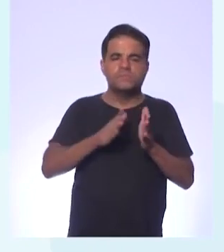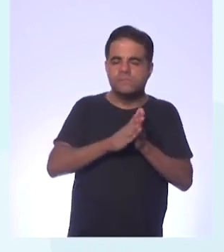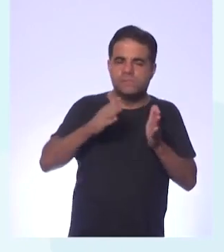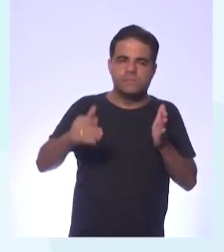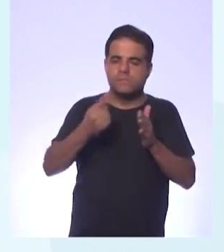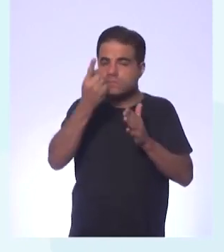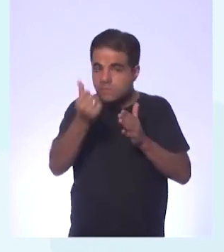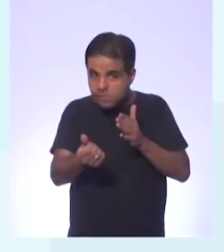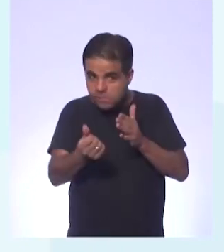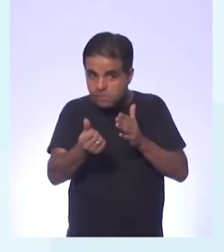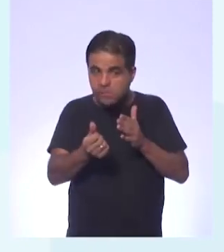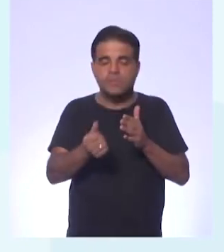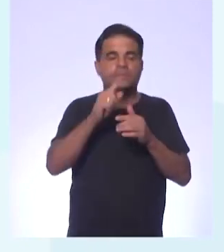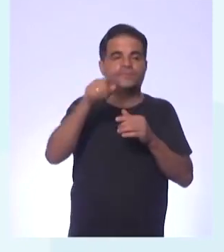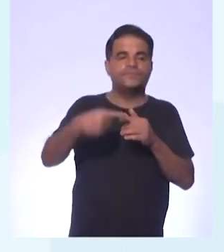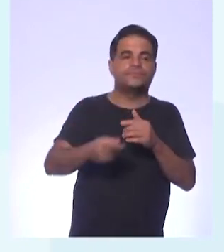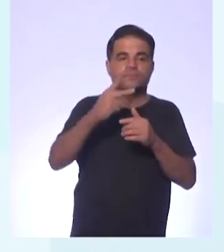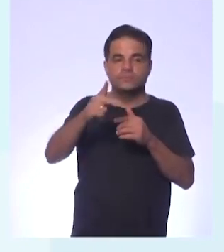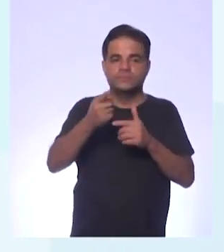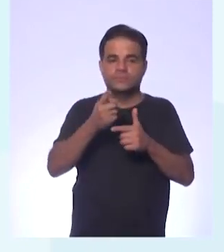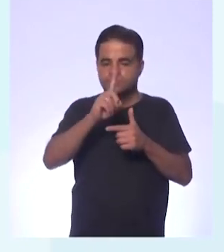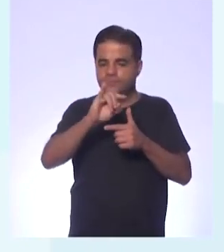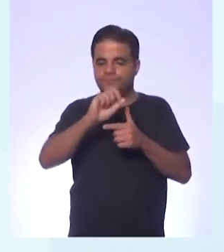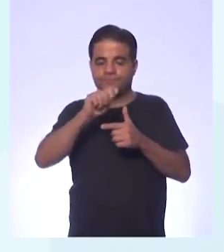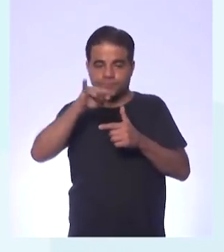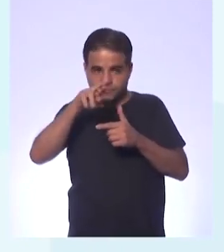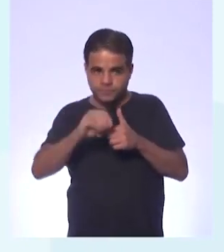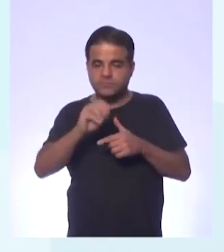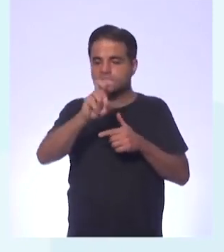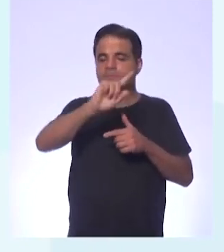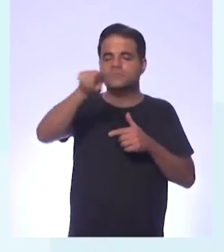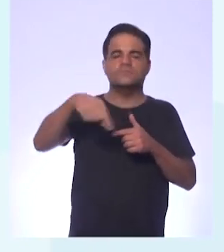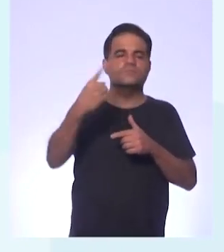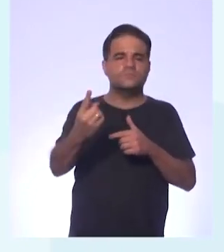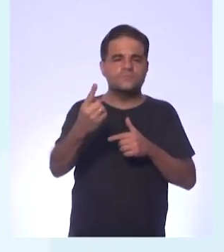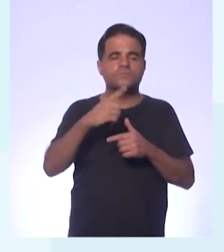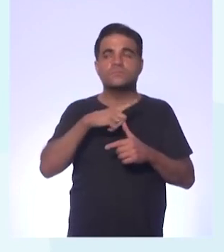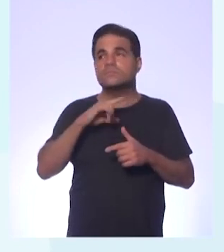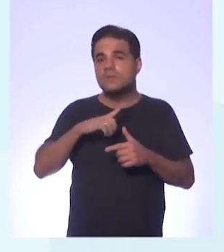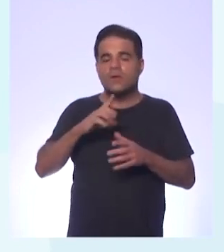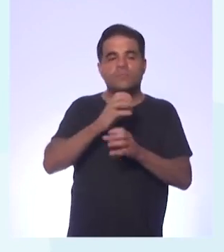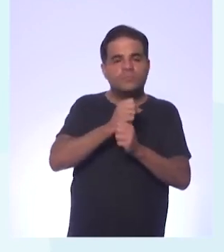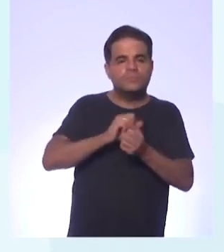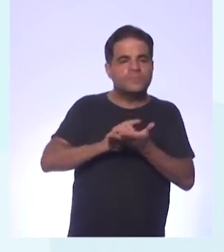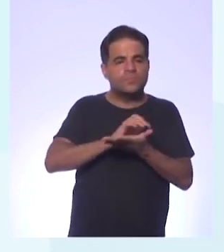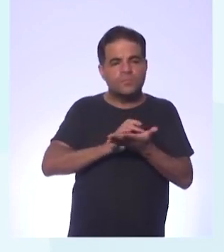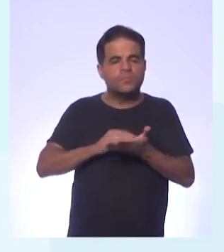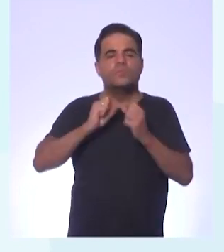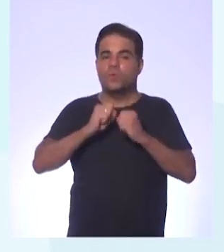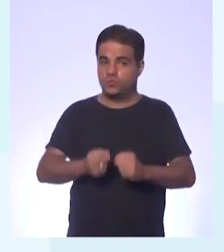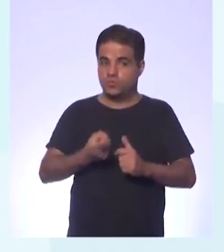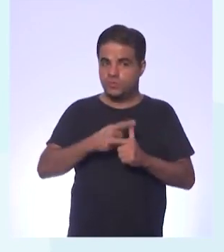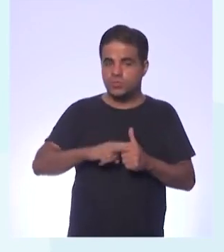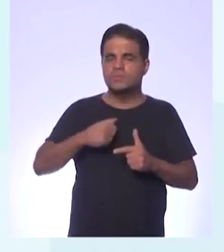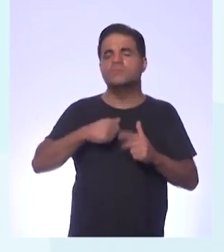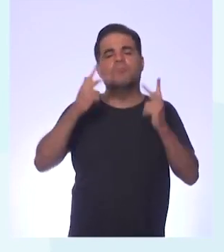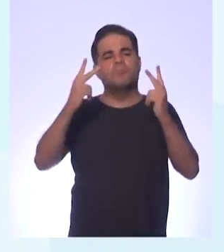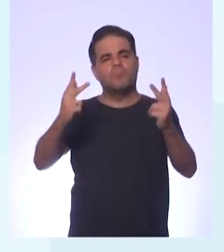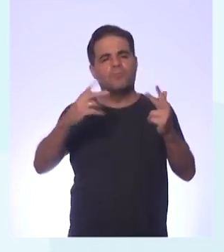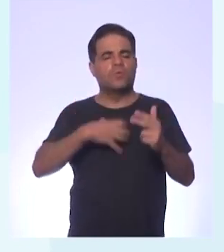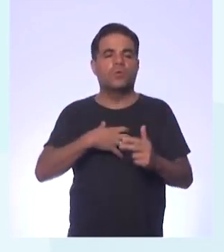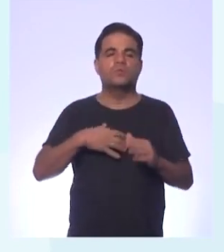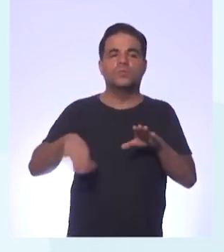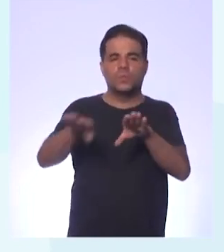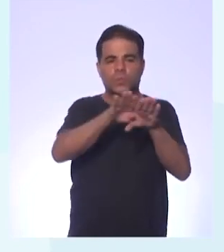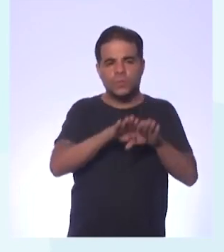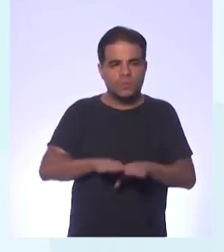que é 16, pelo seu diâmetro, que é 5,1. Se eu tiver uma calculadora, posso já dividir, mas eu normalmente gosto de